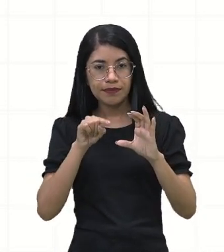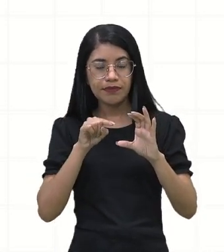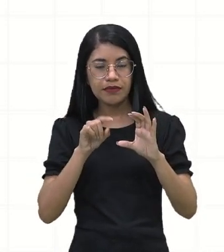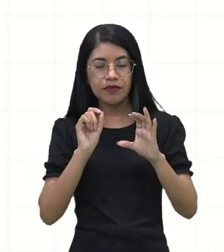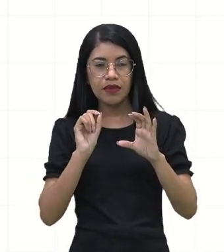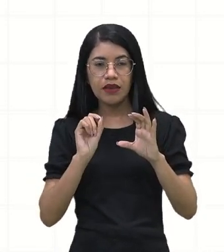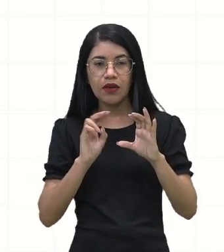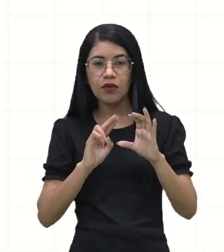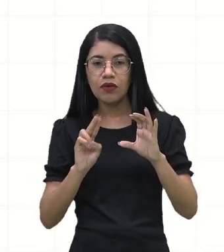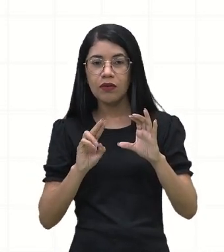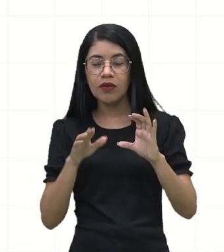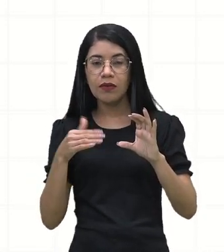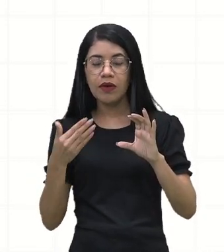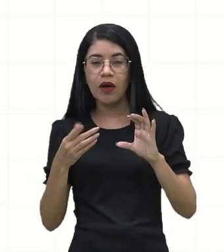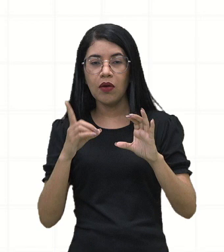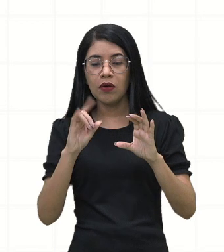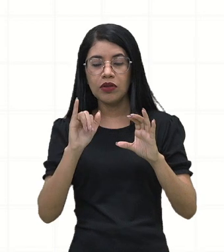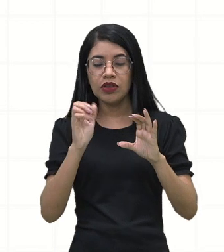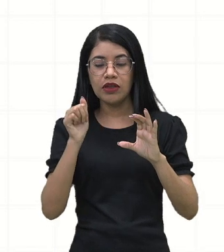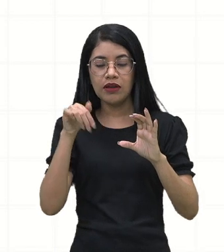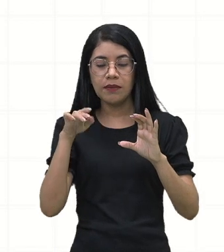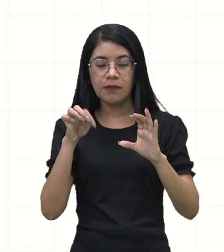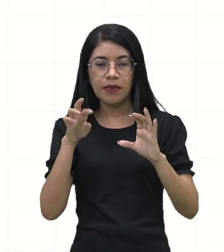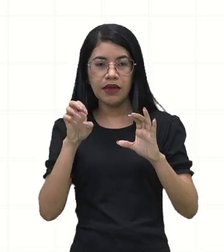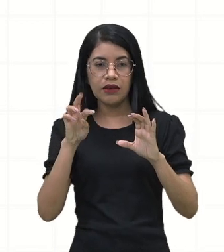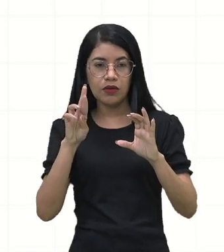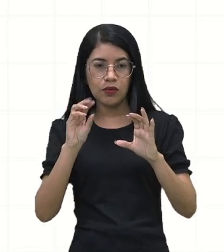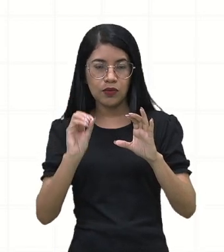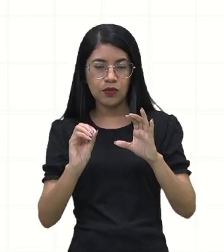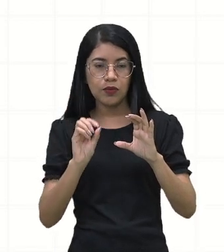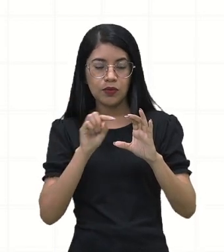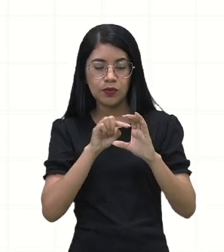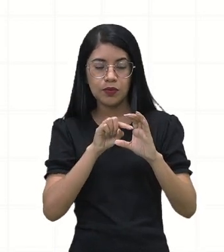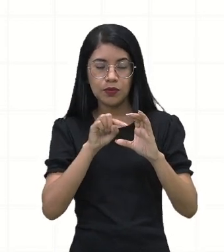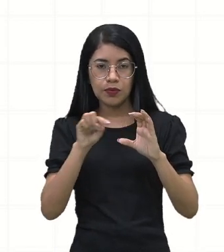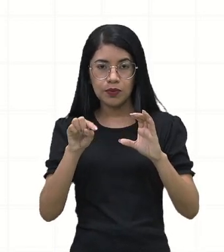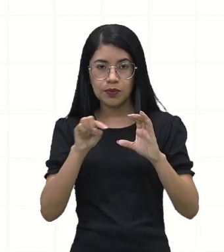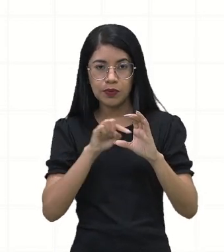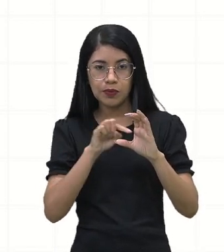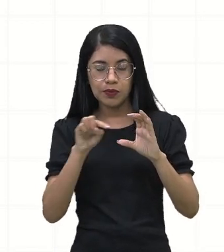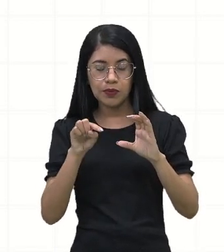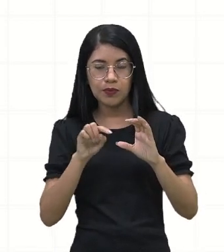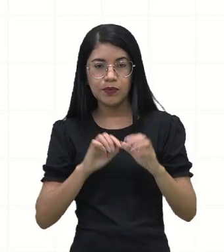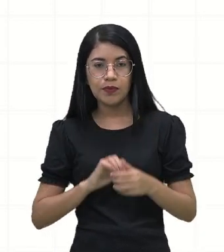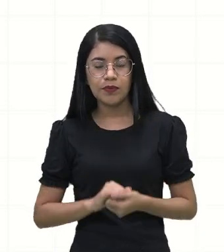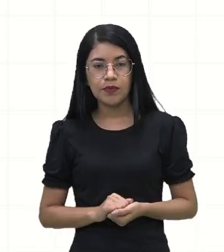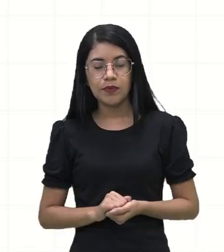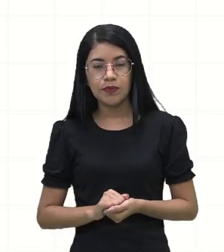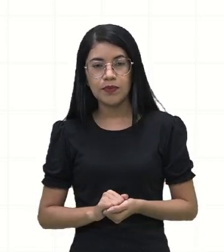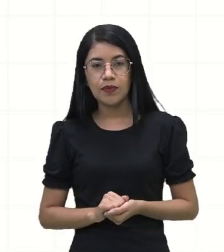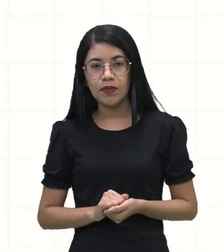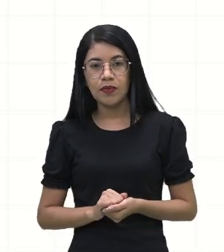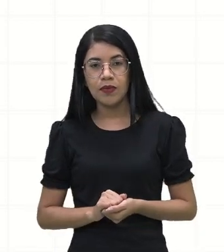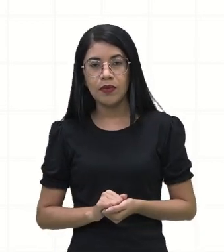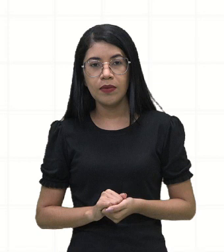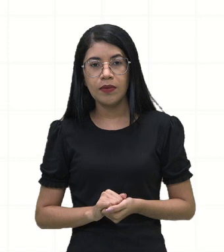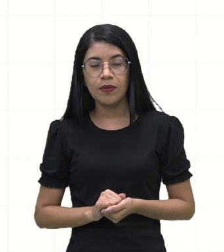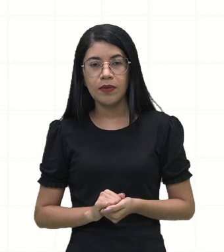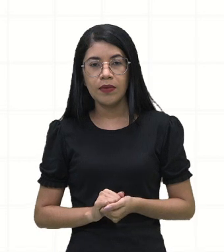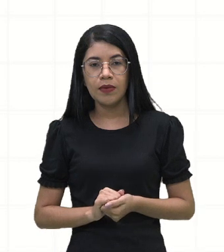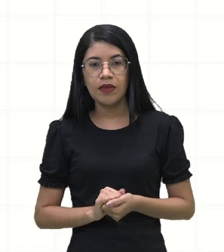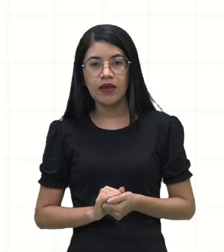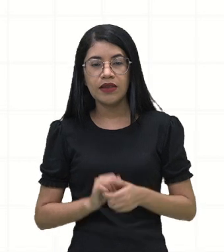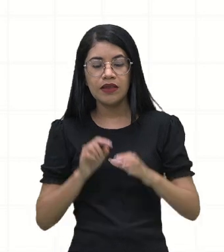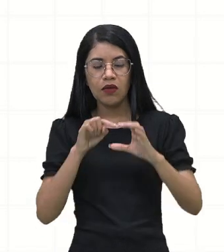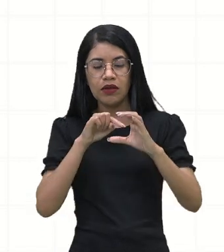ele é o diâmetro. Tá? Quando nós consideramos a metade dele,